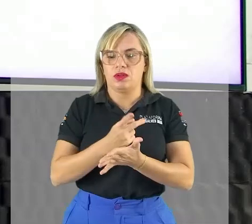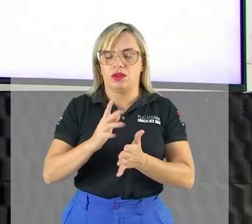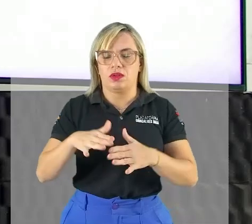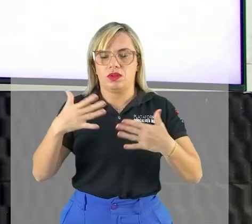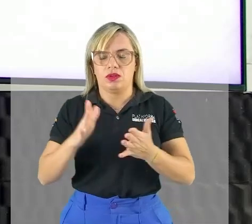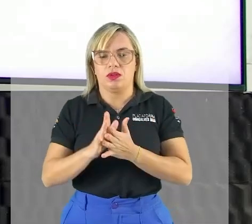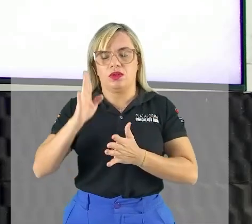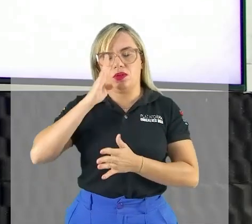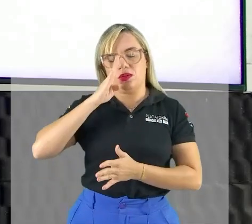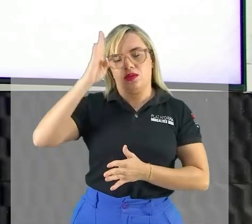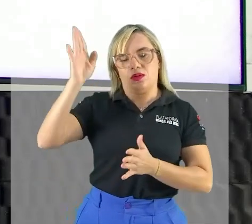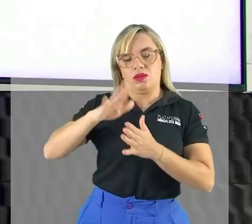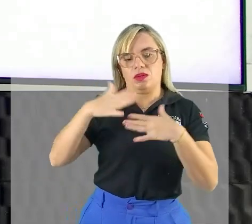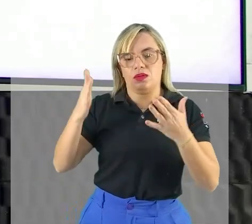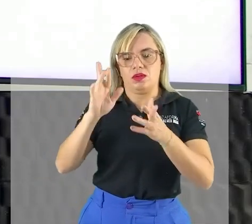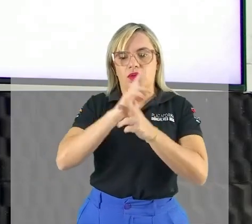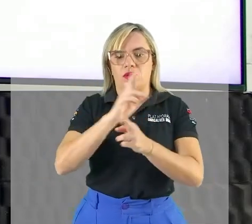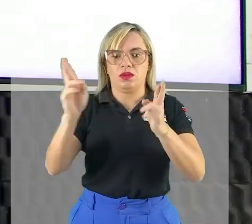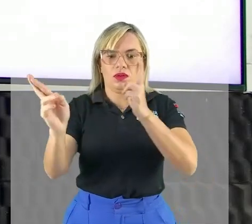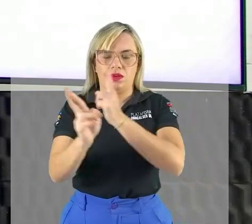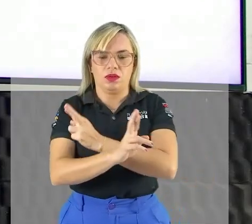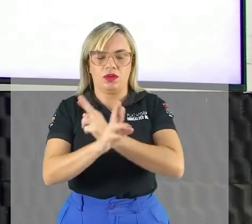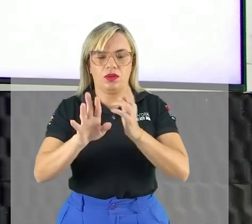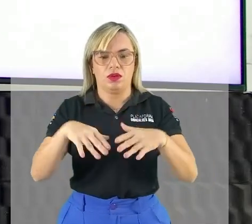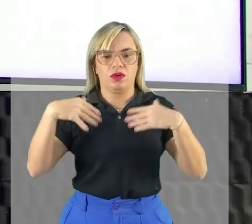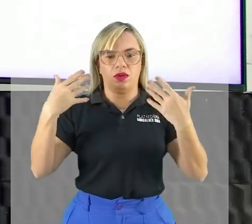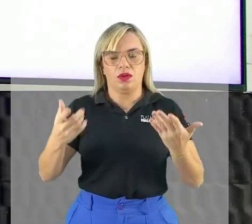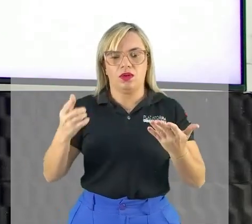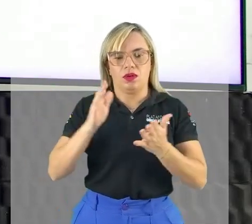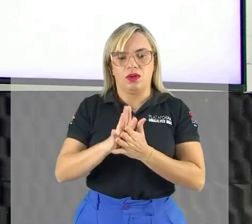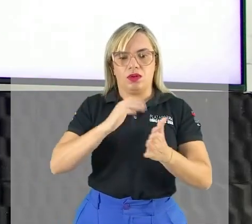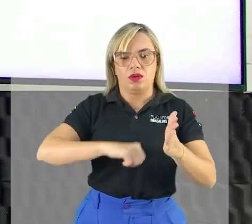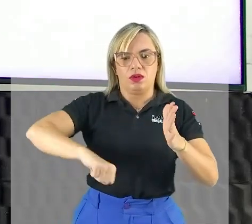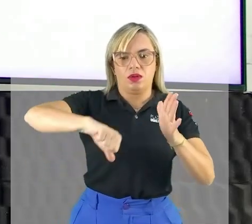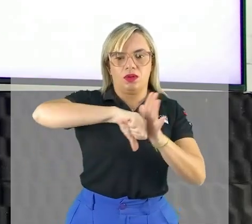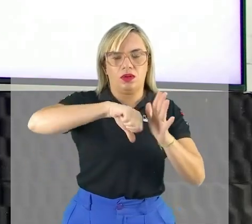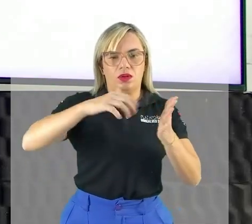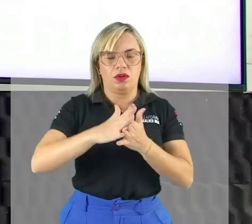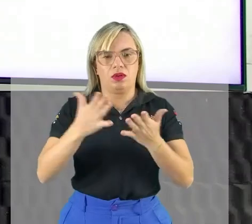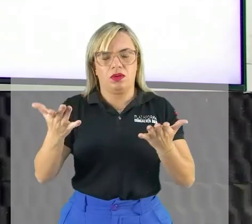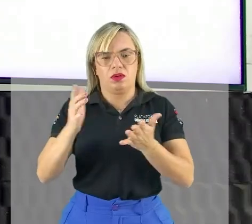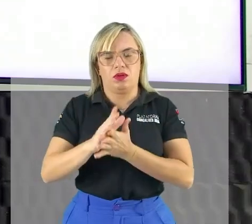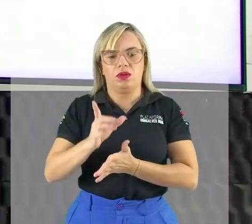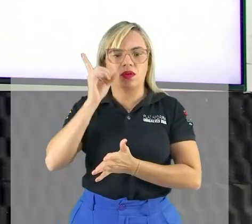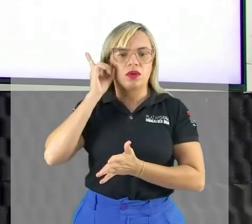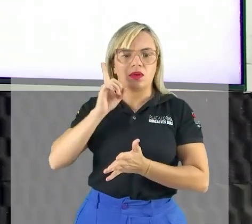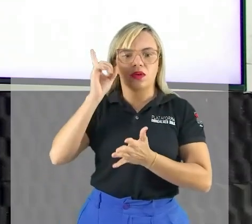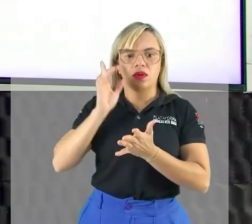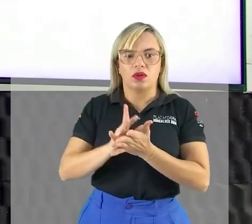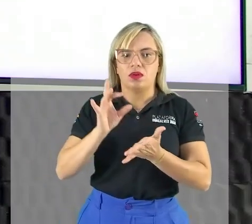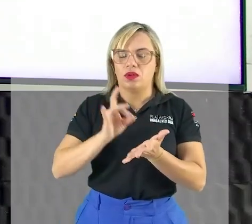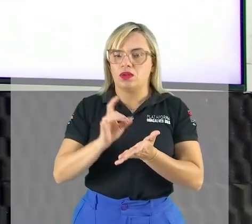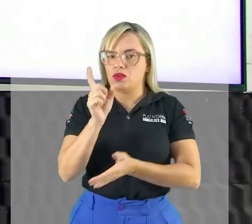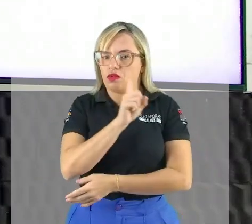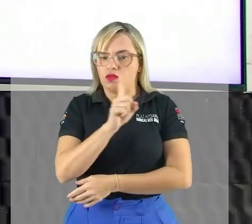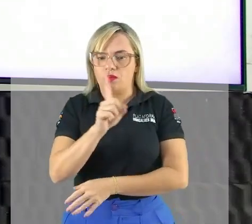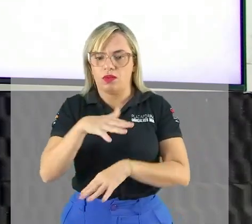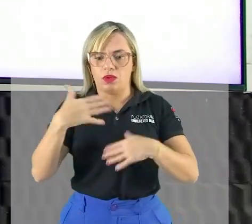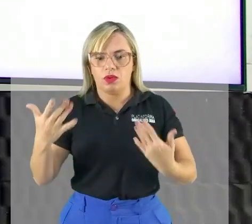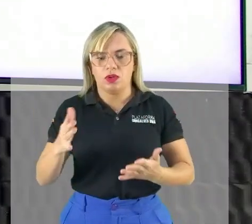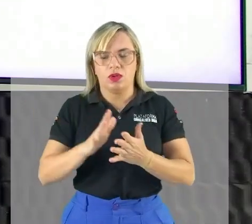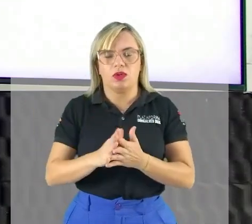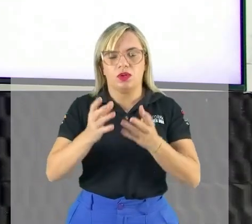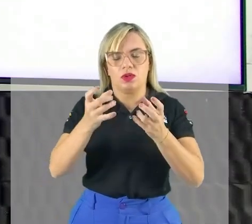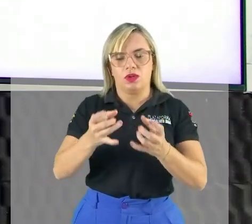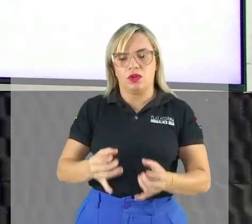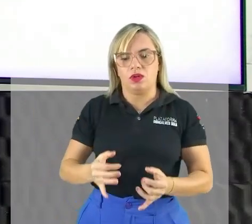né Principalmente quando se trata em relação à questão da ilegalidade dos Estados Unidos e de fato isso não foi e também sobre